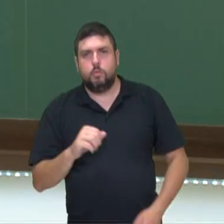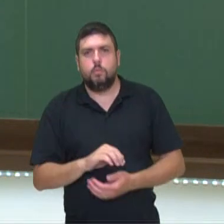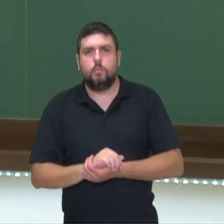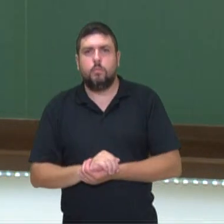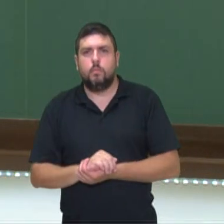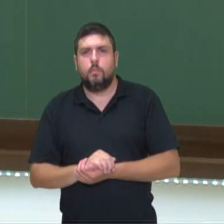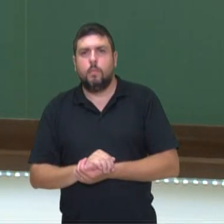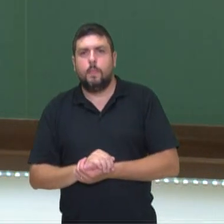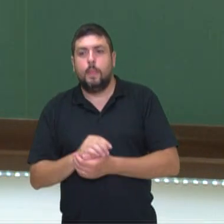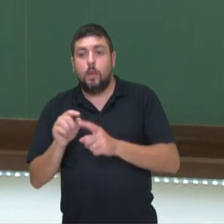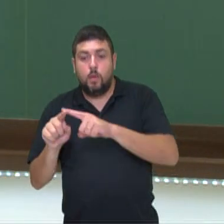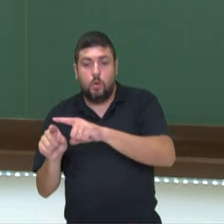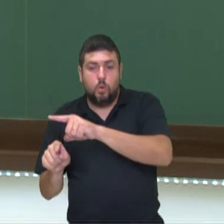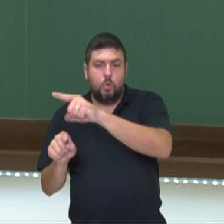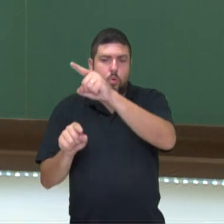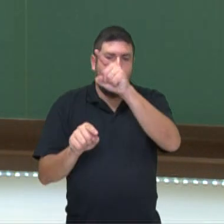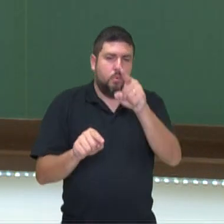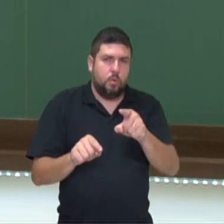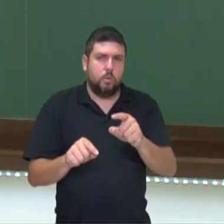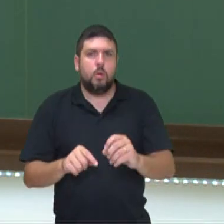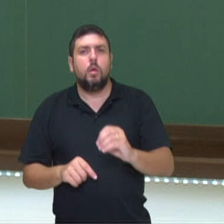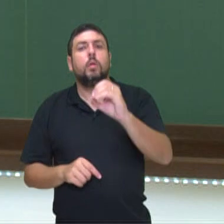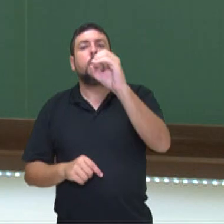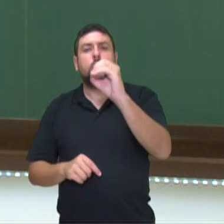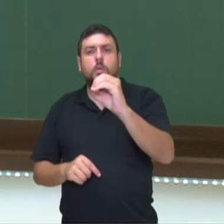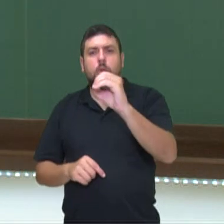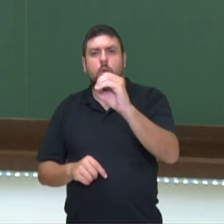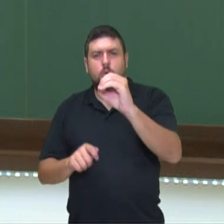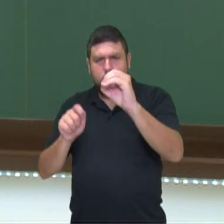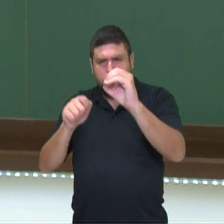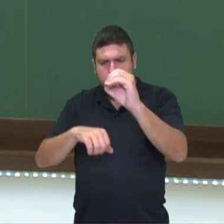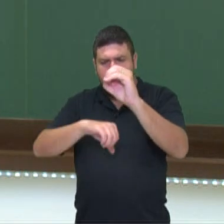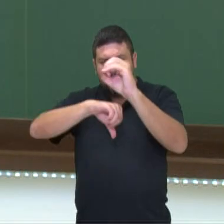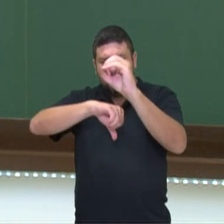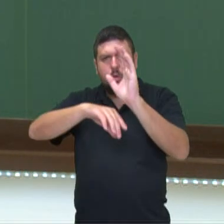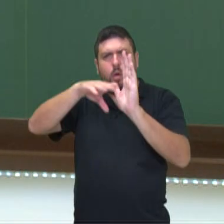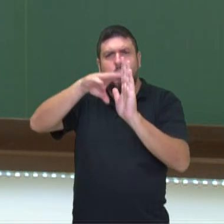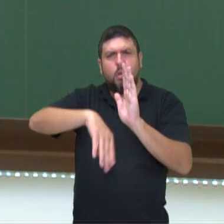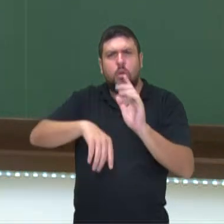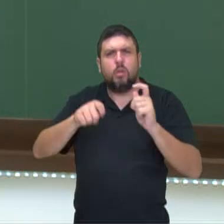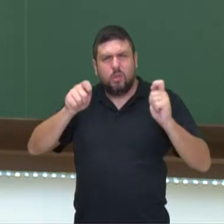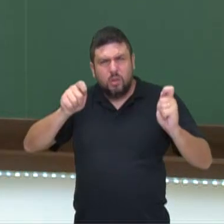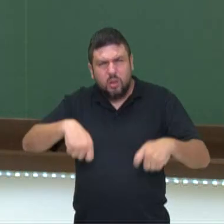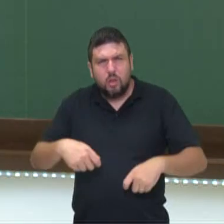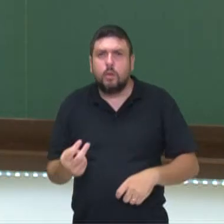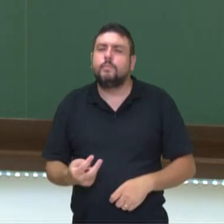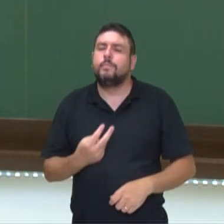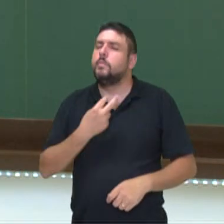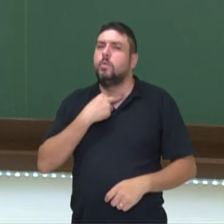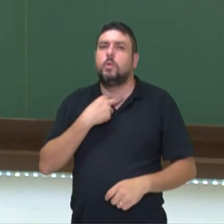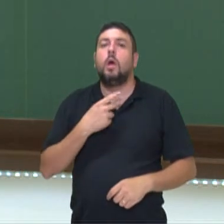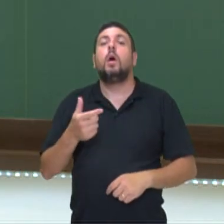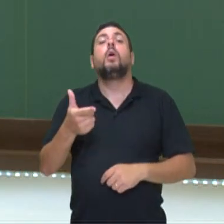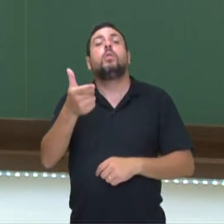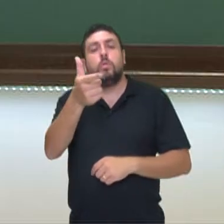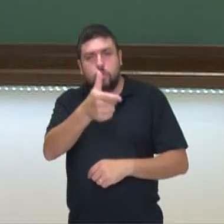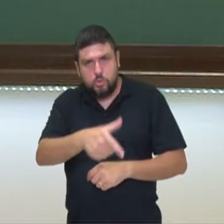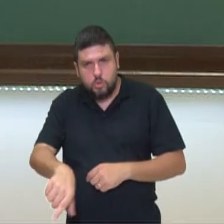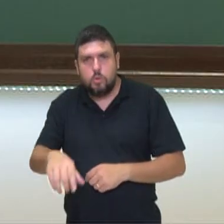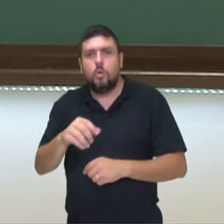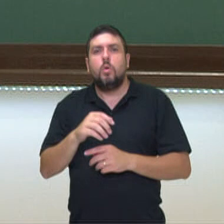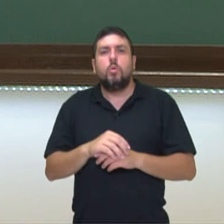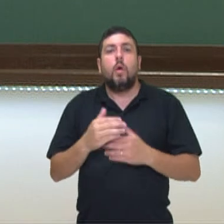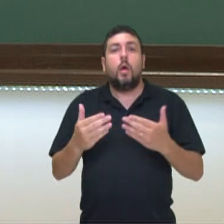tinha ficado 0? De 0, eu consigo tirar 9? Não consigo. Então, eu vou fazer as transformações.